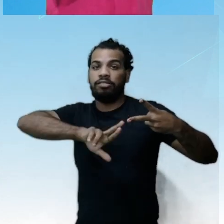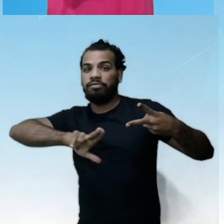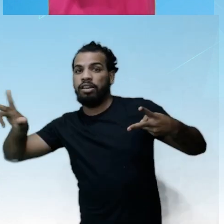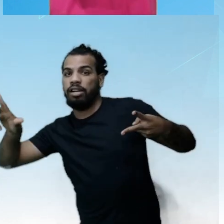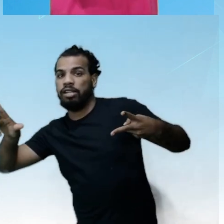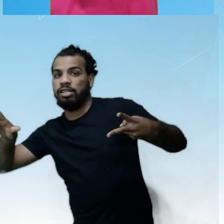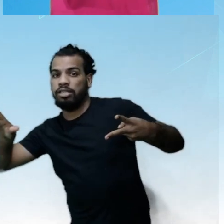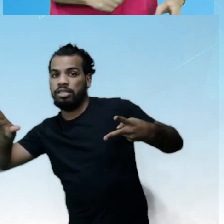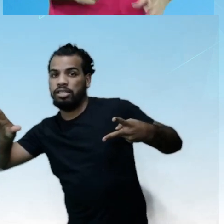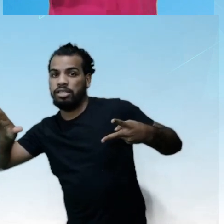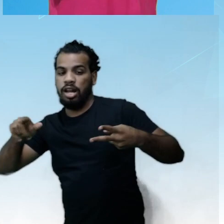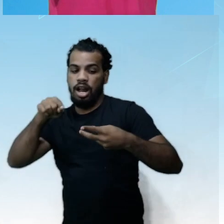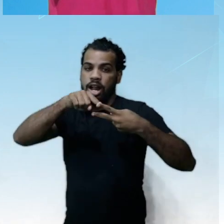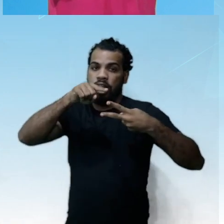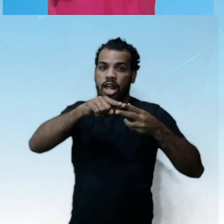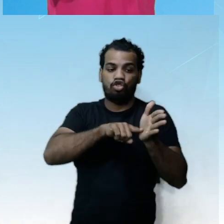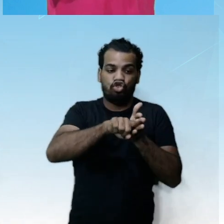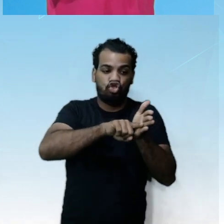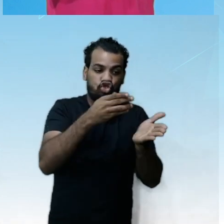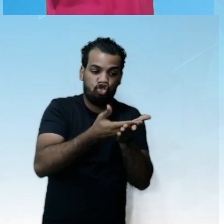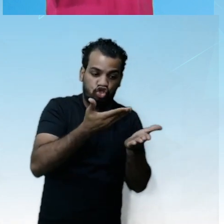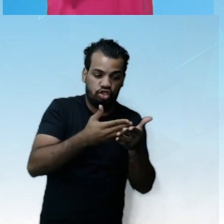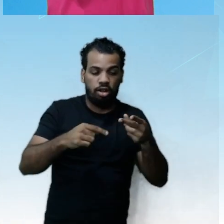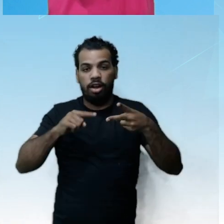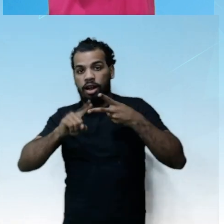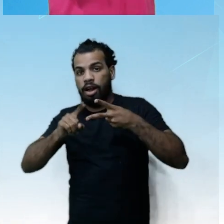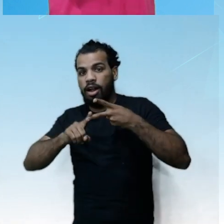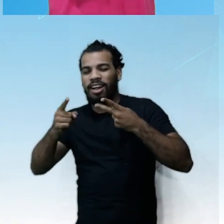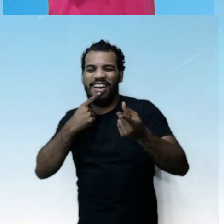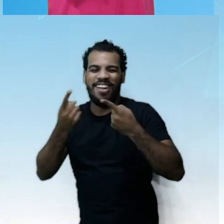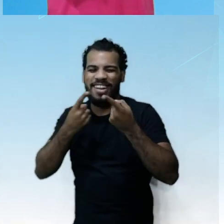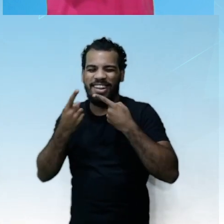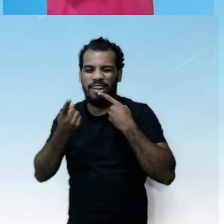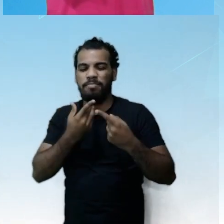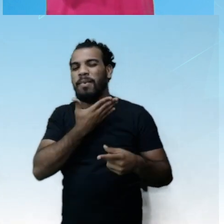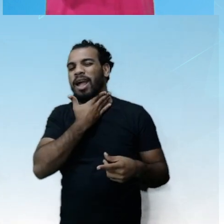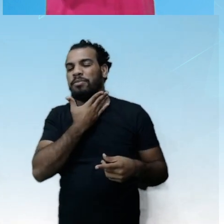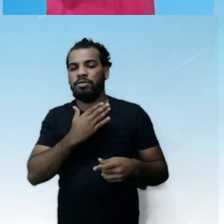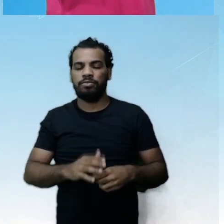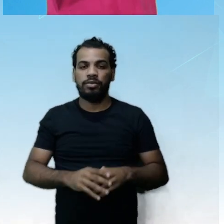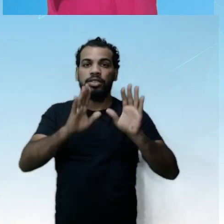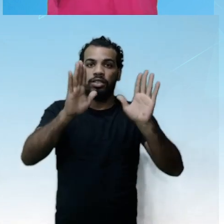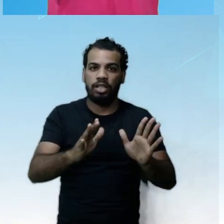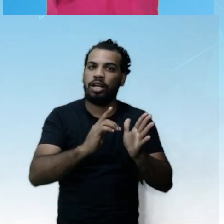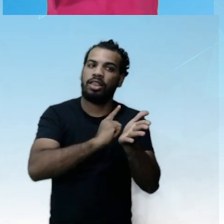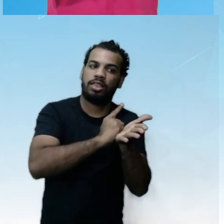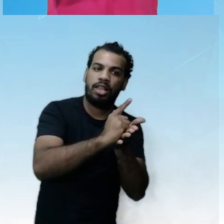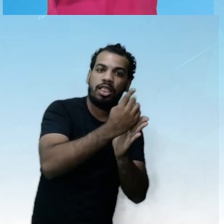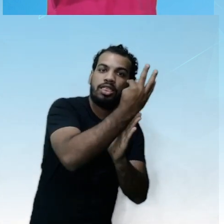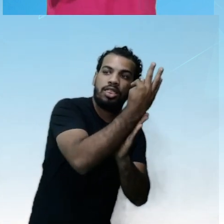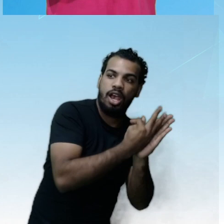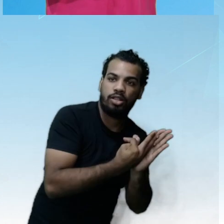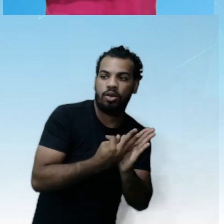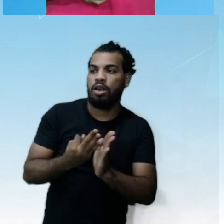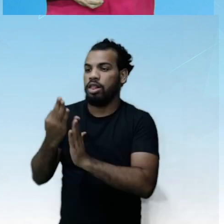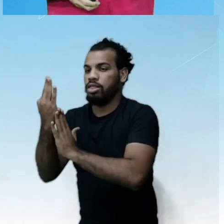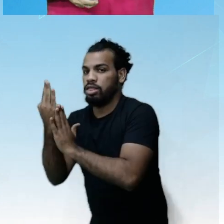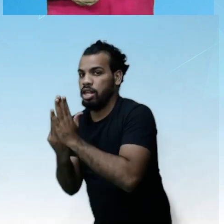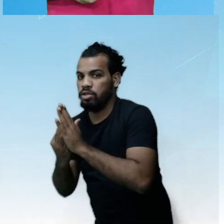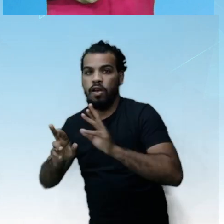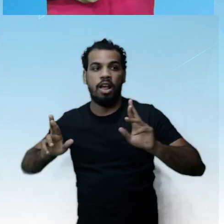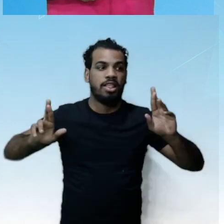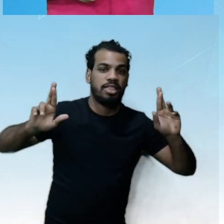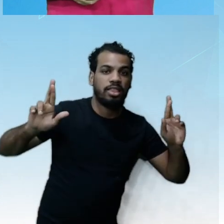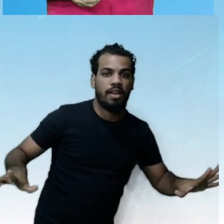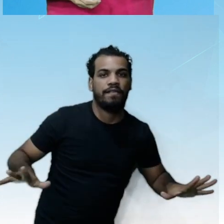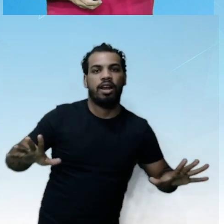questão, gênero e as suas características, o gênero textual e o seu contexto, então a sua